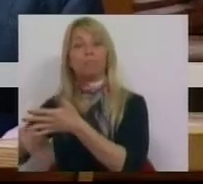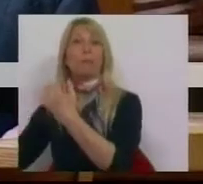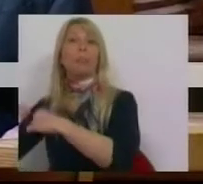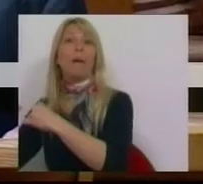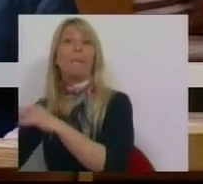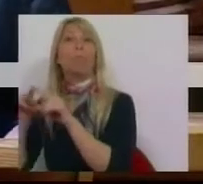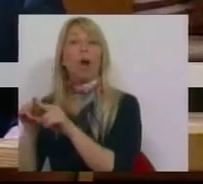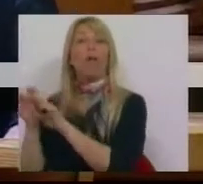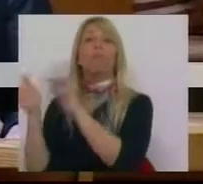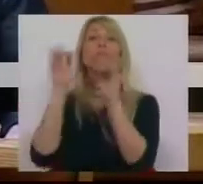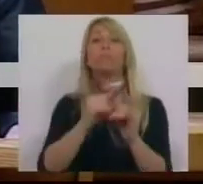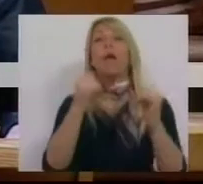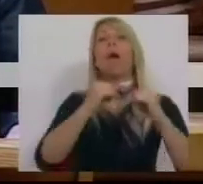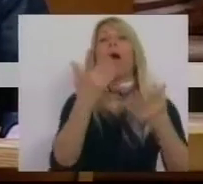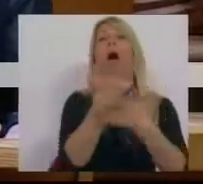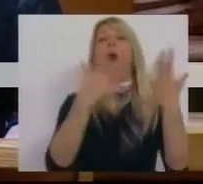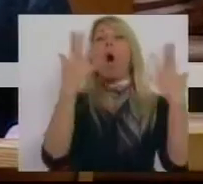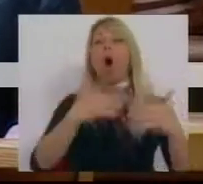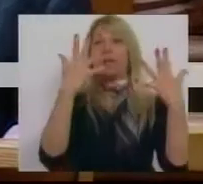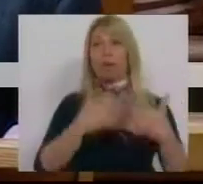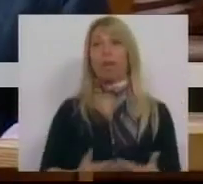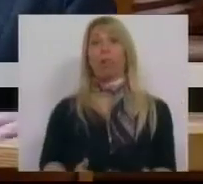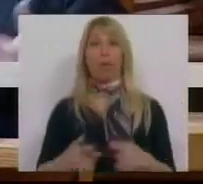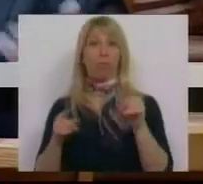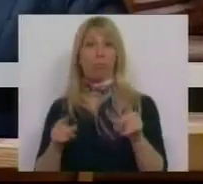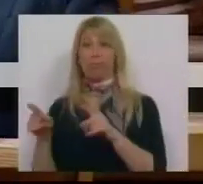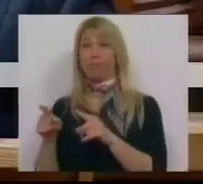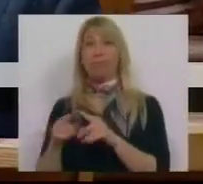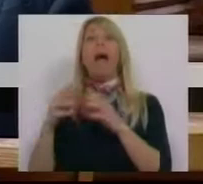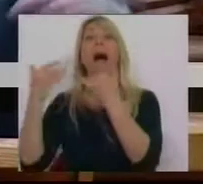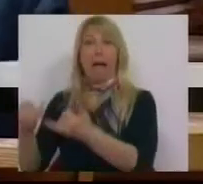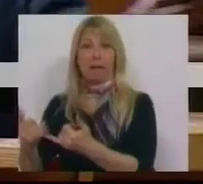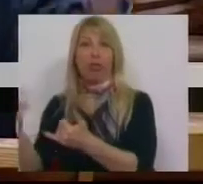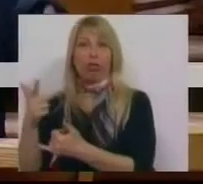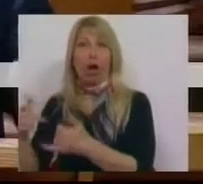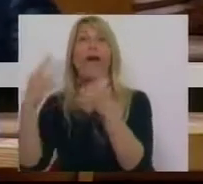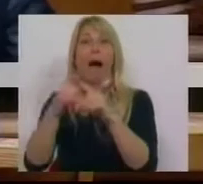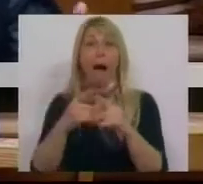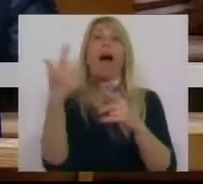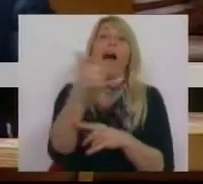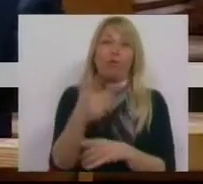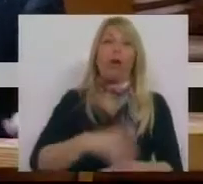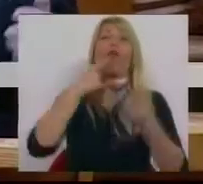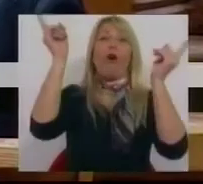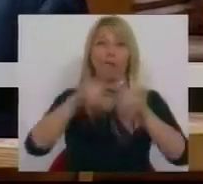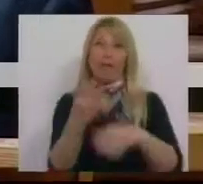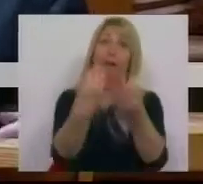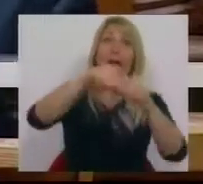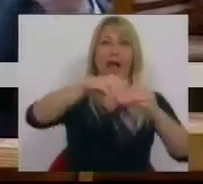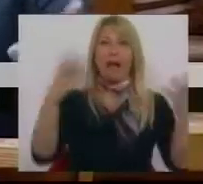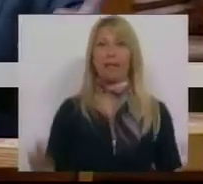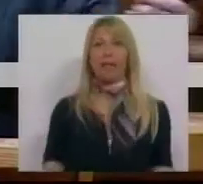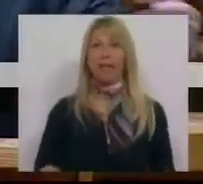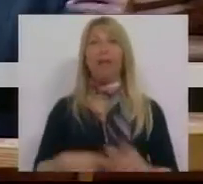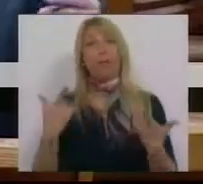do programa da Troika. O pós-Troika é a Troika aditivada. E este é que é o problema, não há nenhum fim de protetorado. Muito pelo